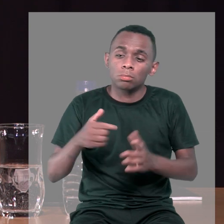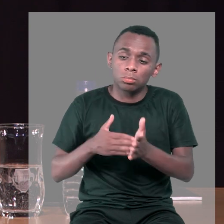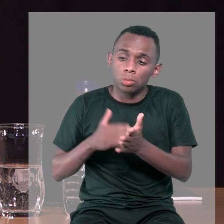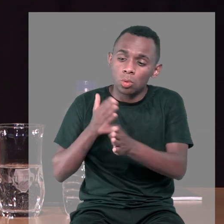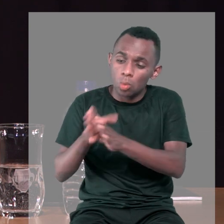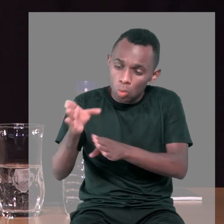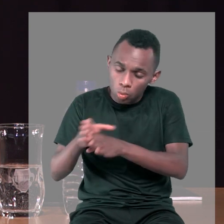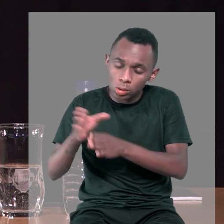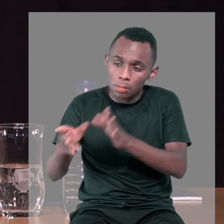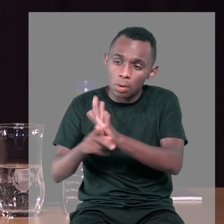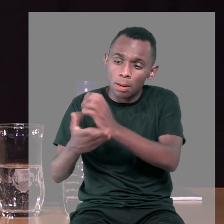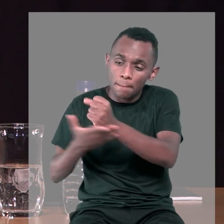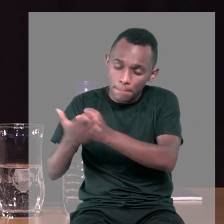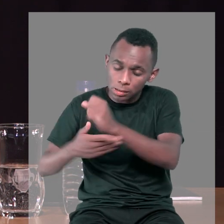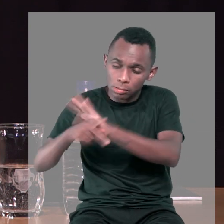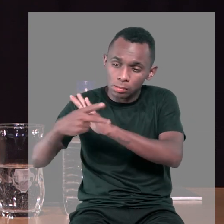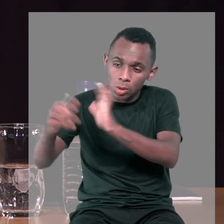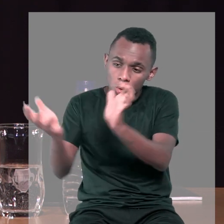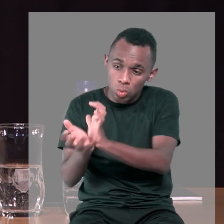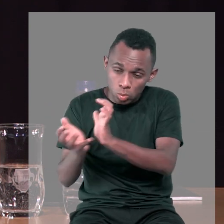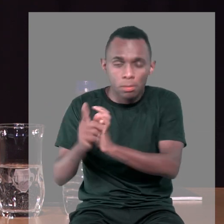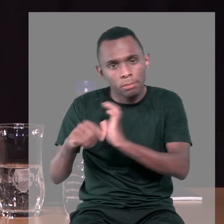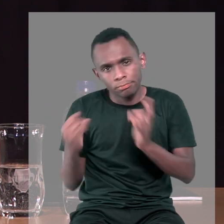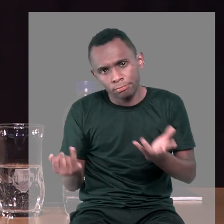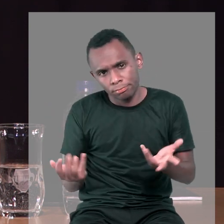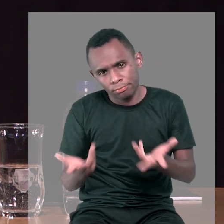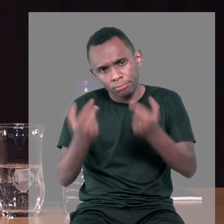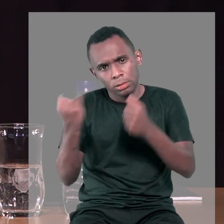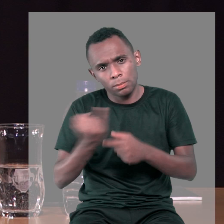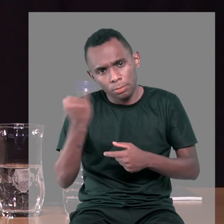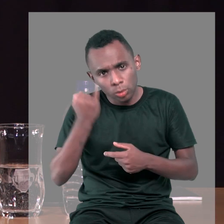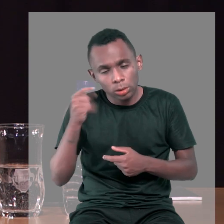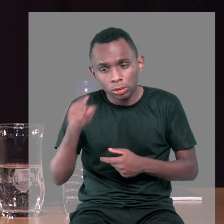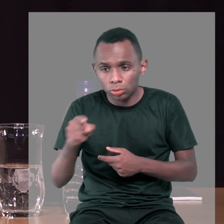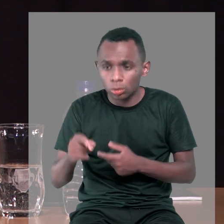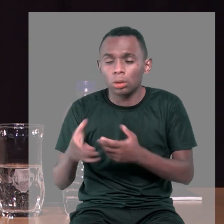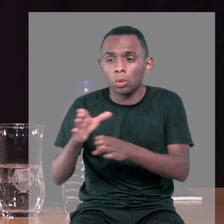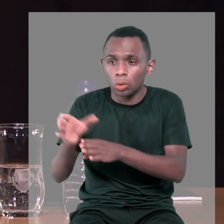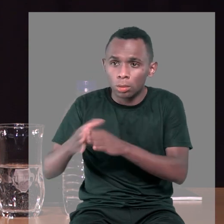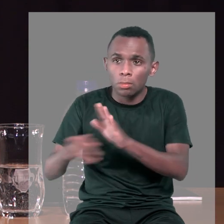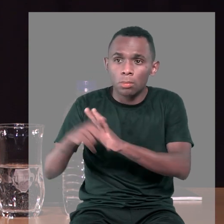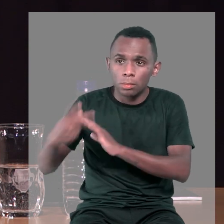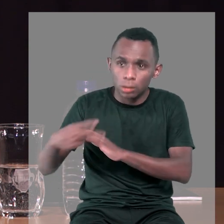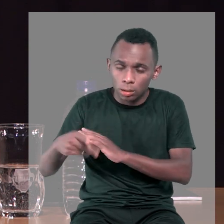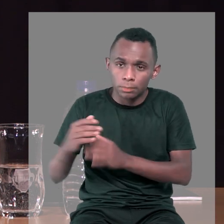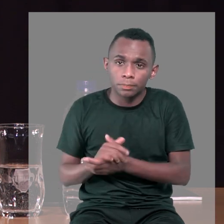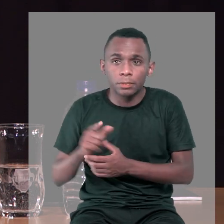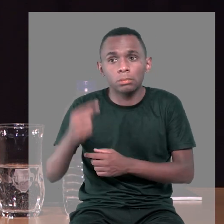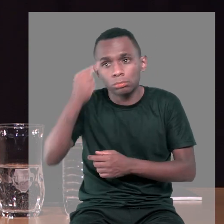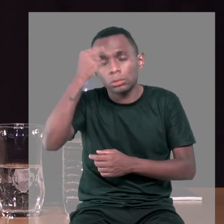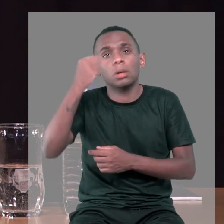e não a destruição do comum. O que nós vemos no sistema totalitário para Arendt é precisamente